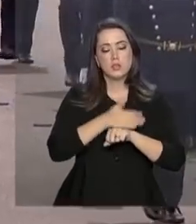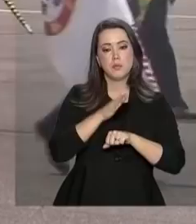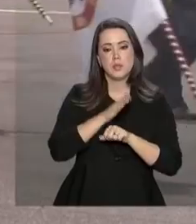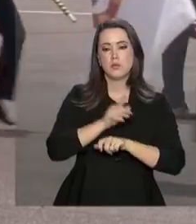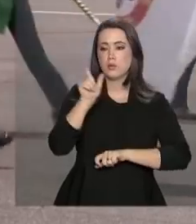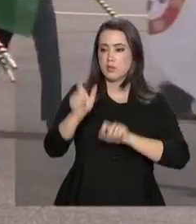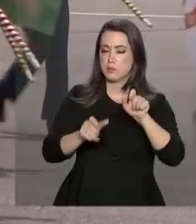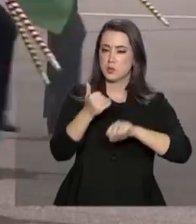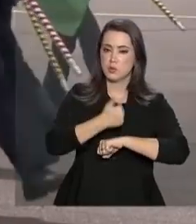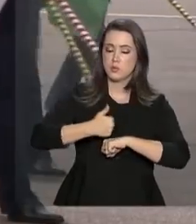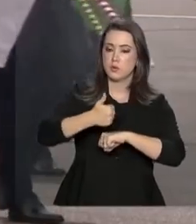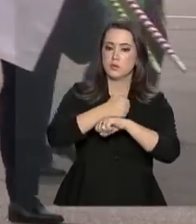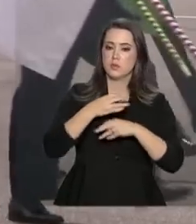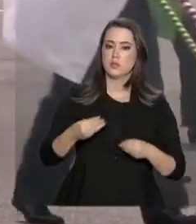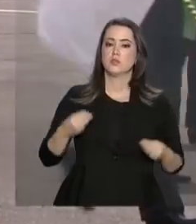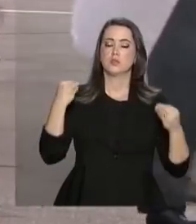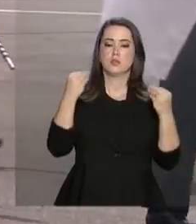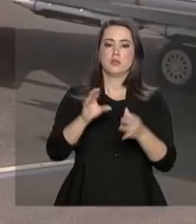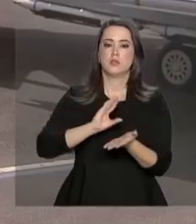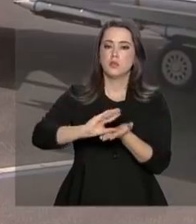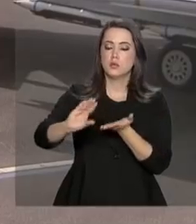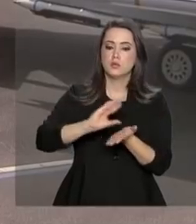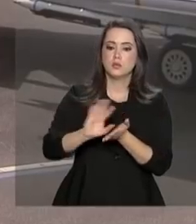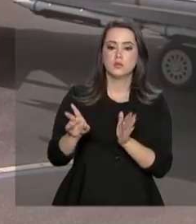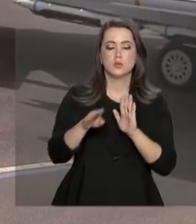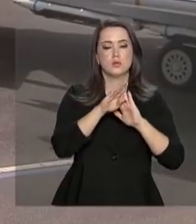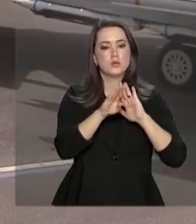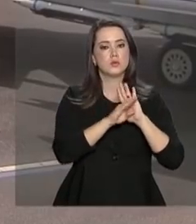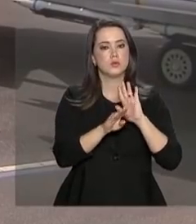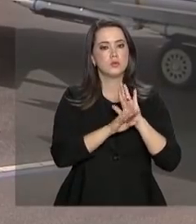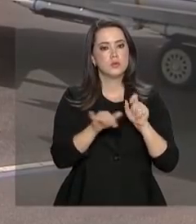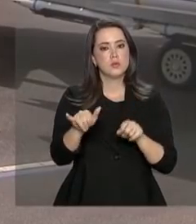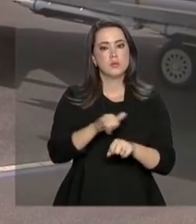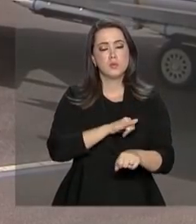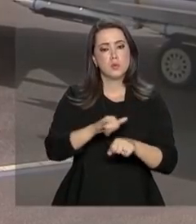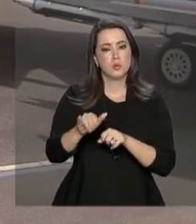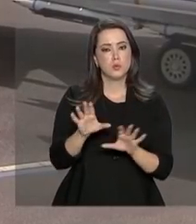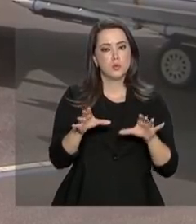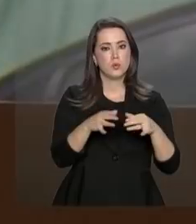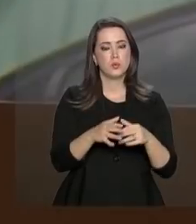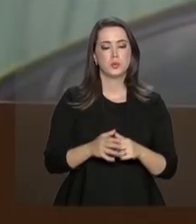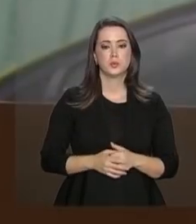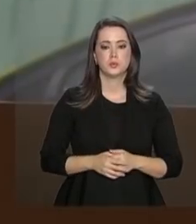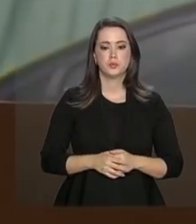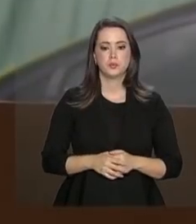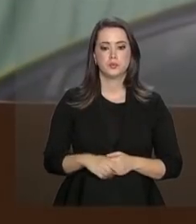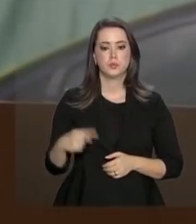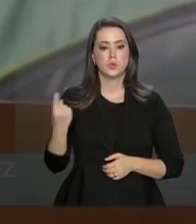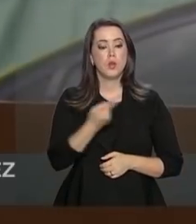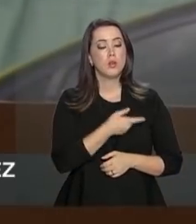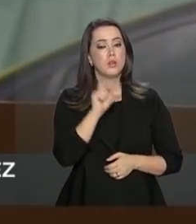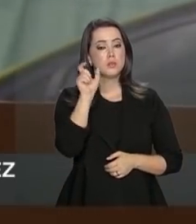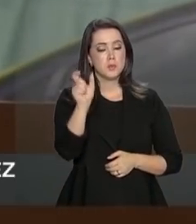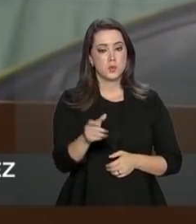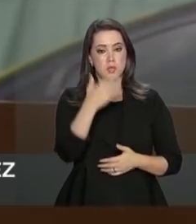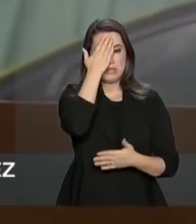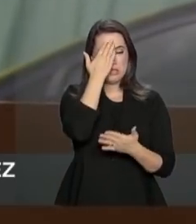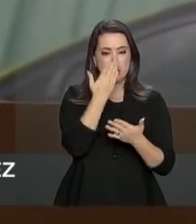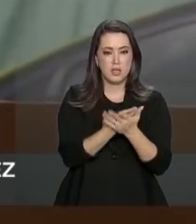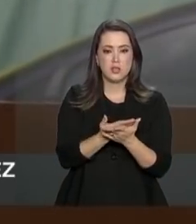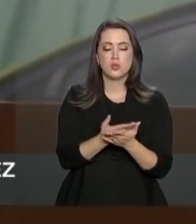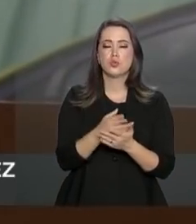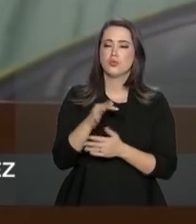profissionais e garantir os investimentos nos projetos estratégicos do setor nós somos daqueles que acreditam e